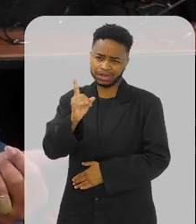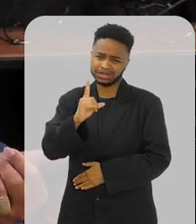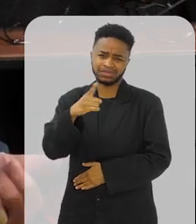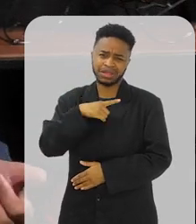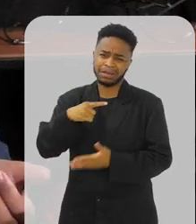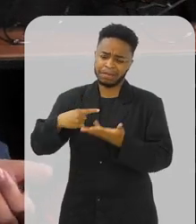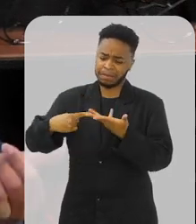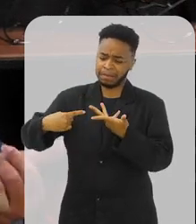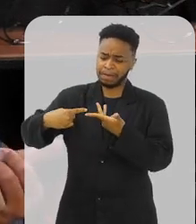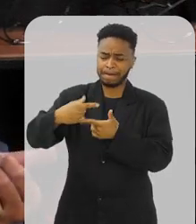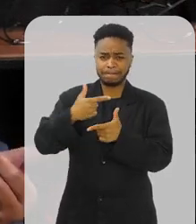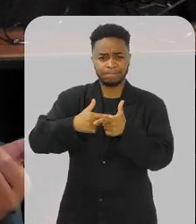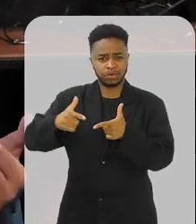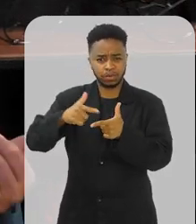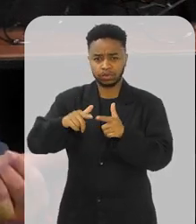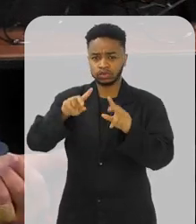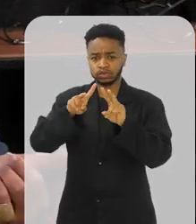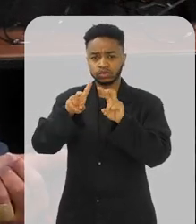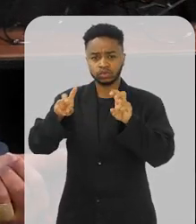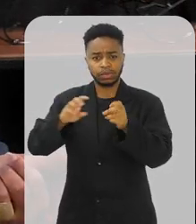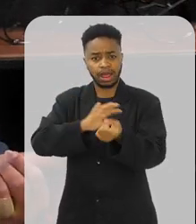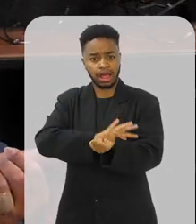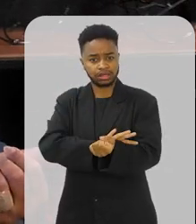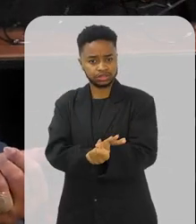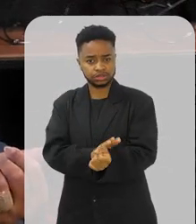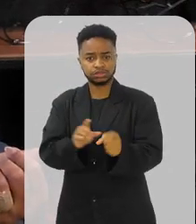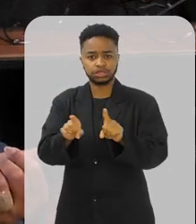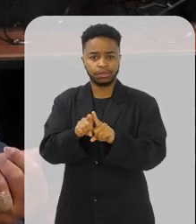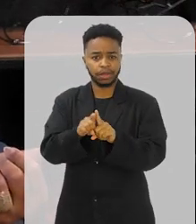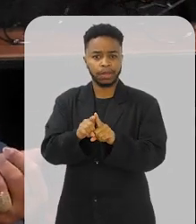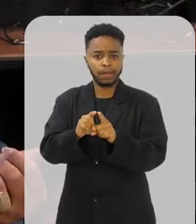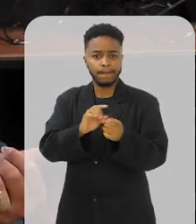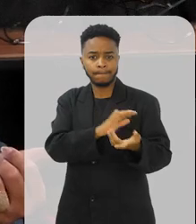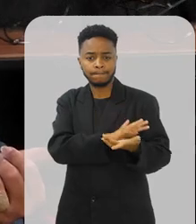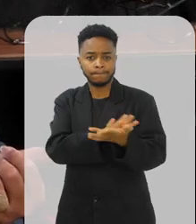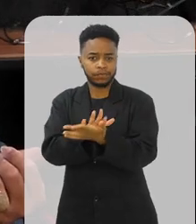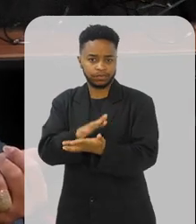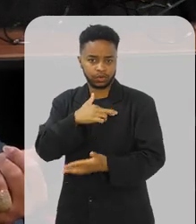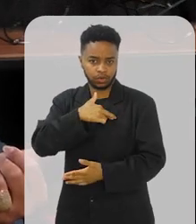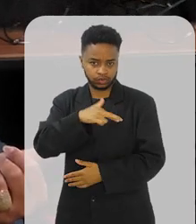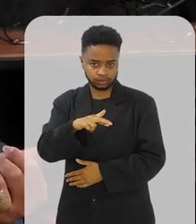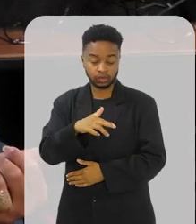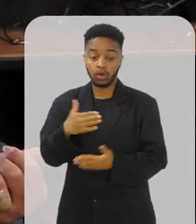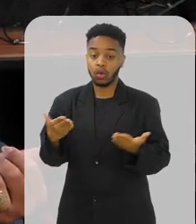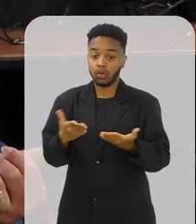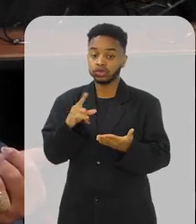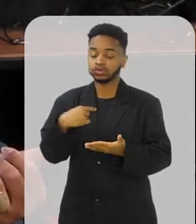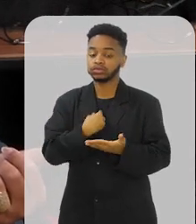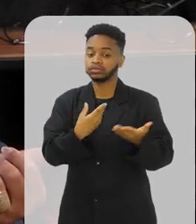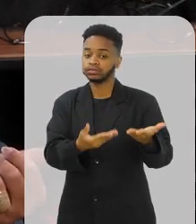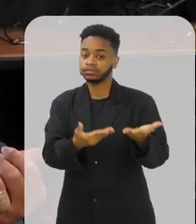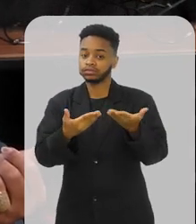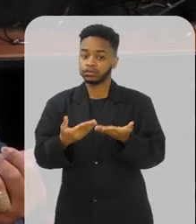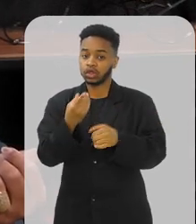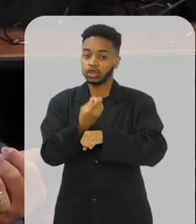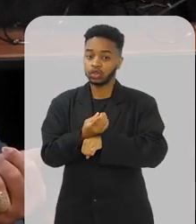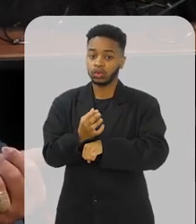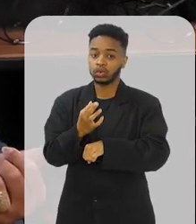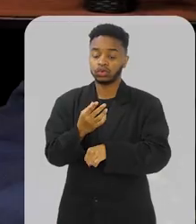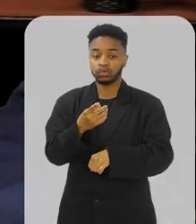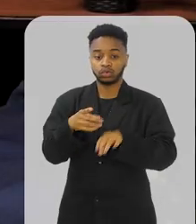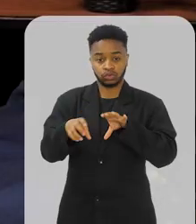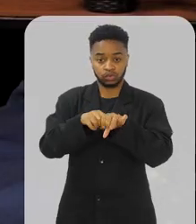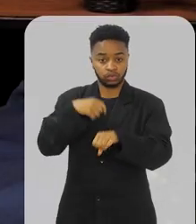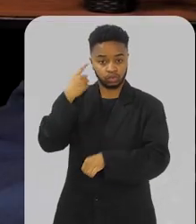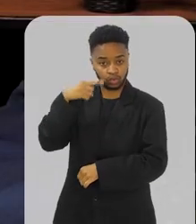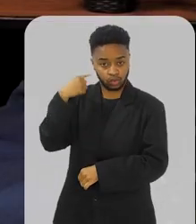temos hoje do racismo e da intolerância religiosa. Nossa convidada de hoje é a doutora